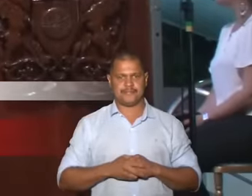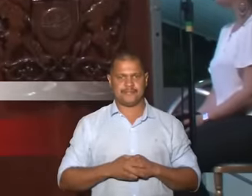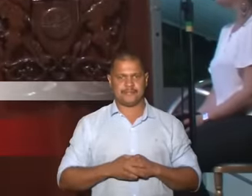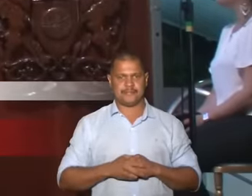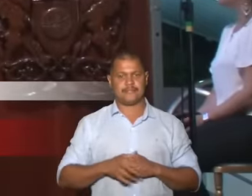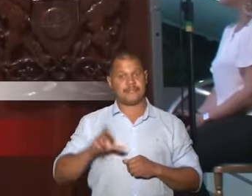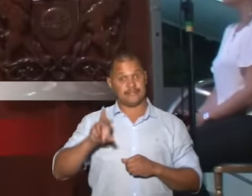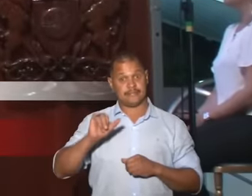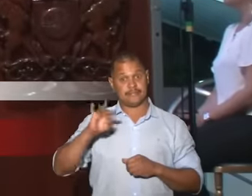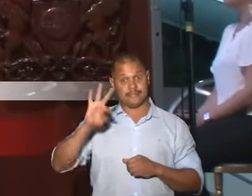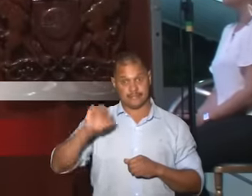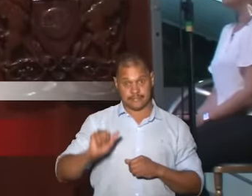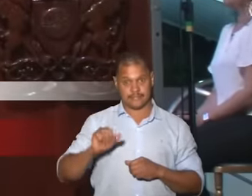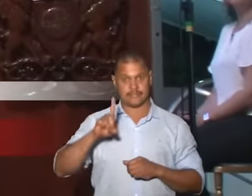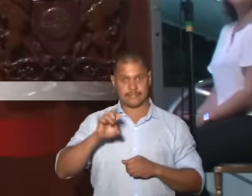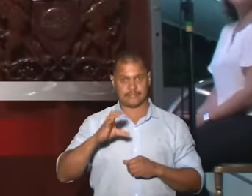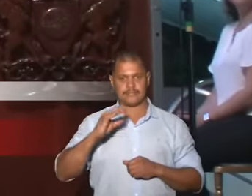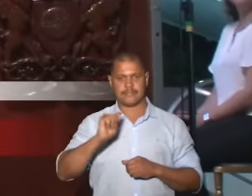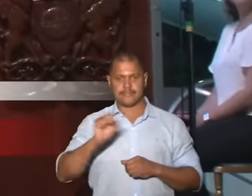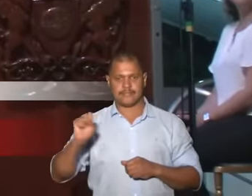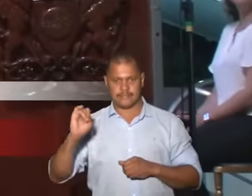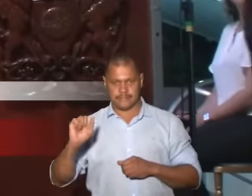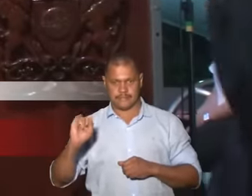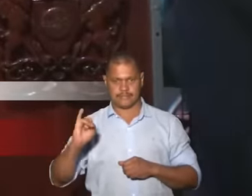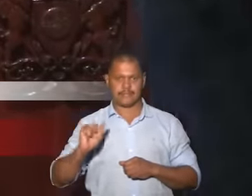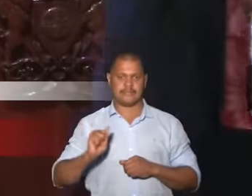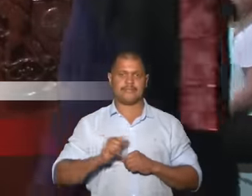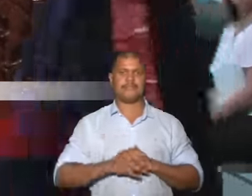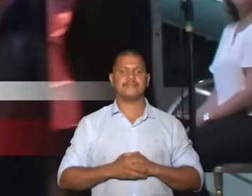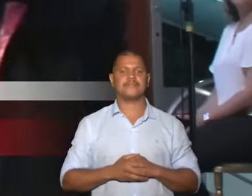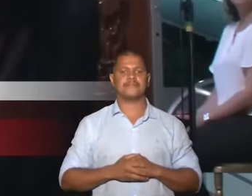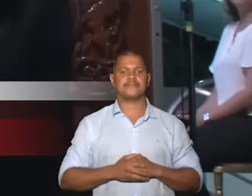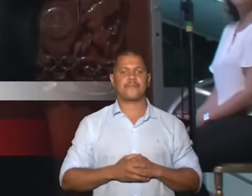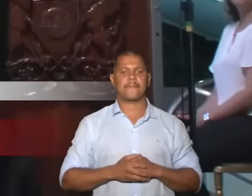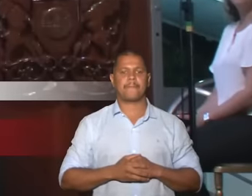Rita de Cássia Jerônimo Simão.